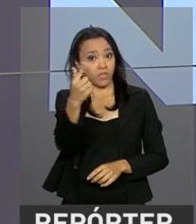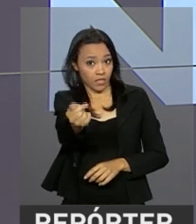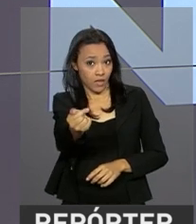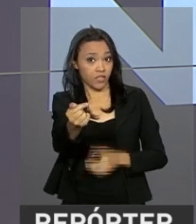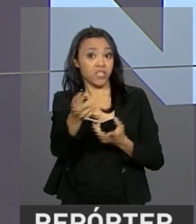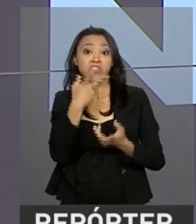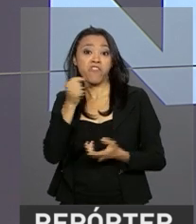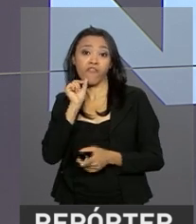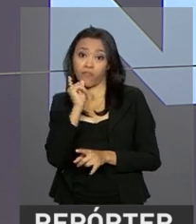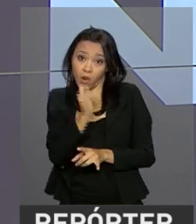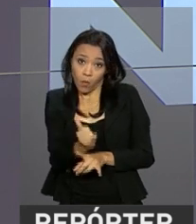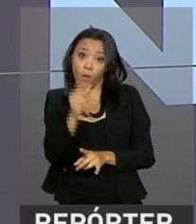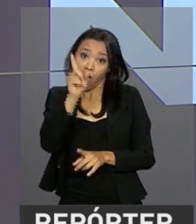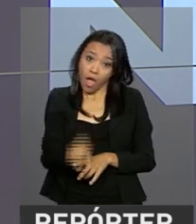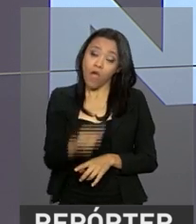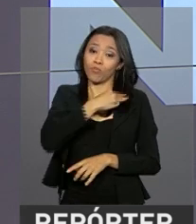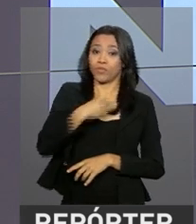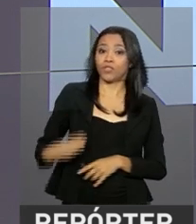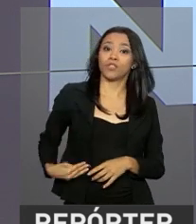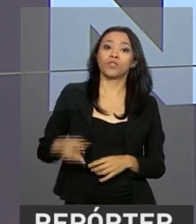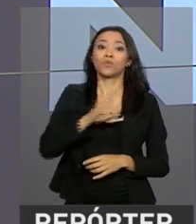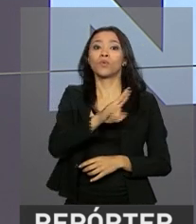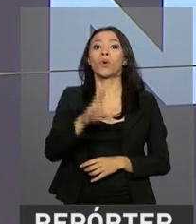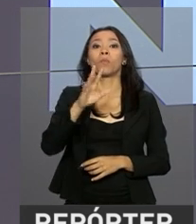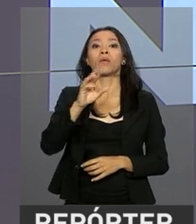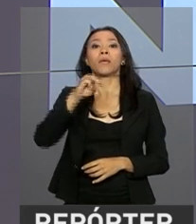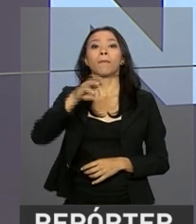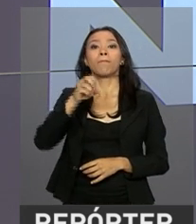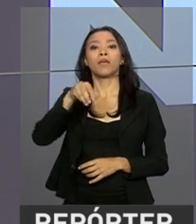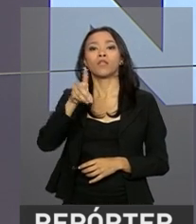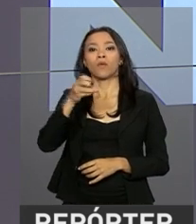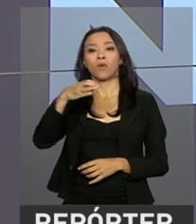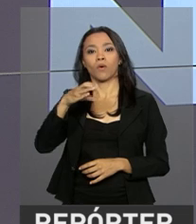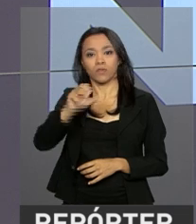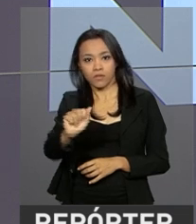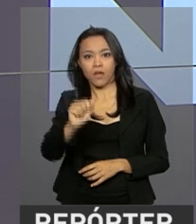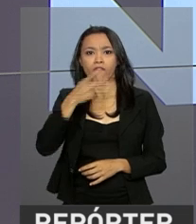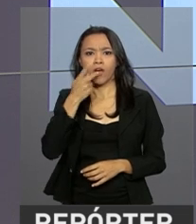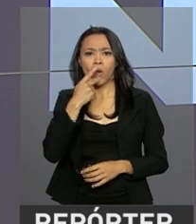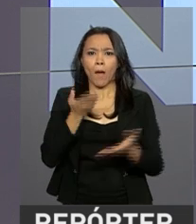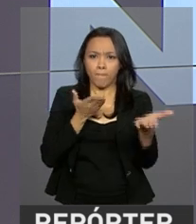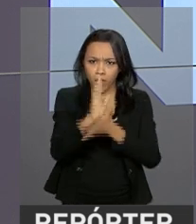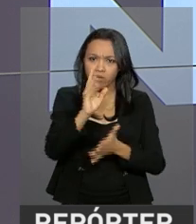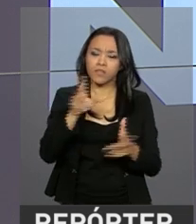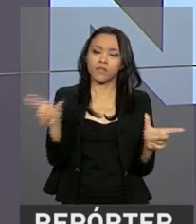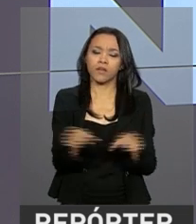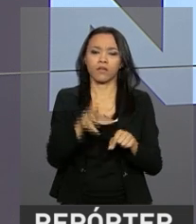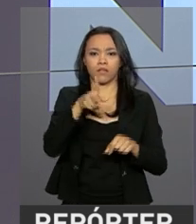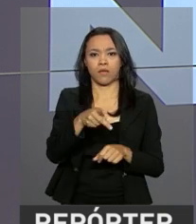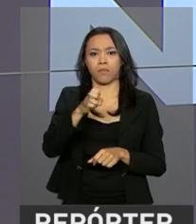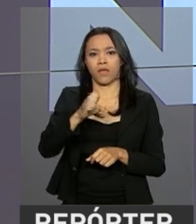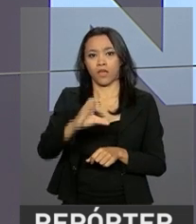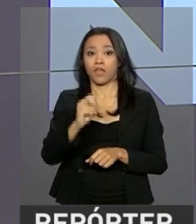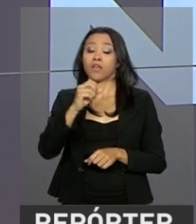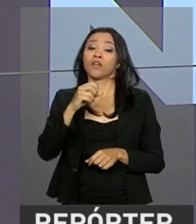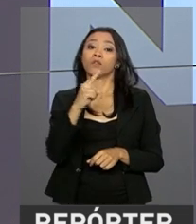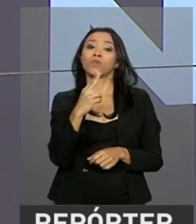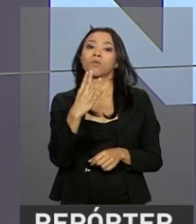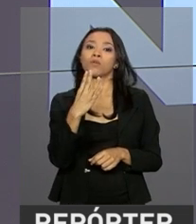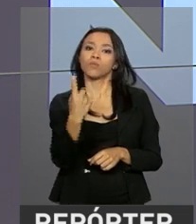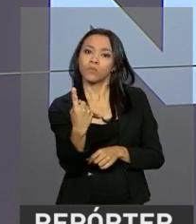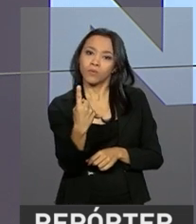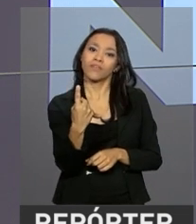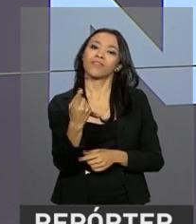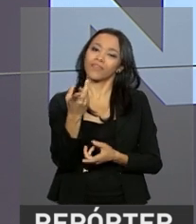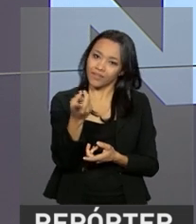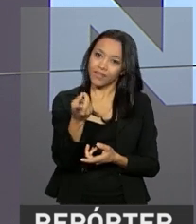afirmação é do ministro Mendonça Filho de acordo com ele a aprovação da PEC 241 que determina um piso para os recursos da